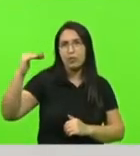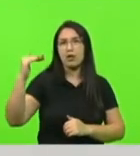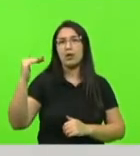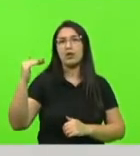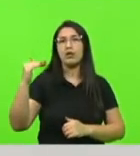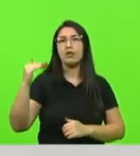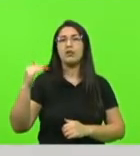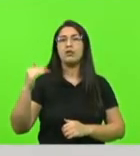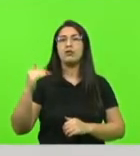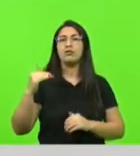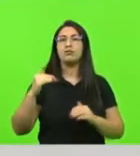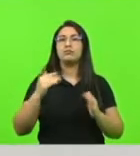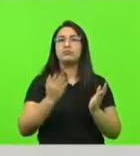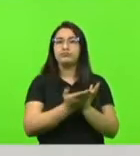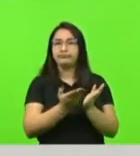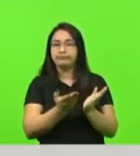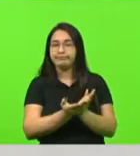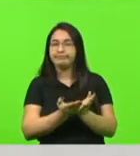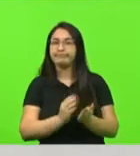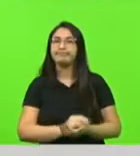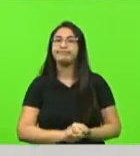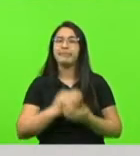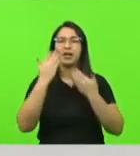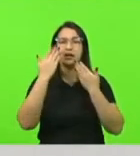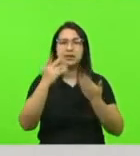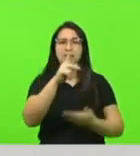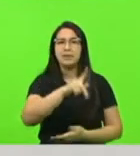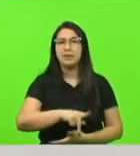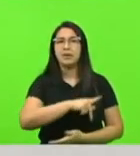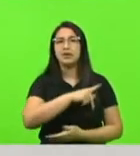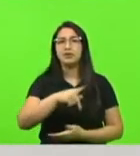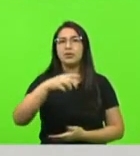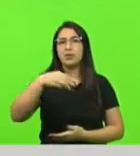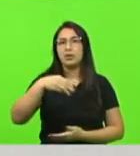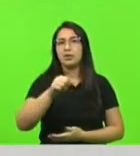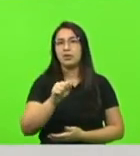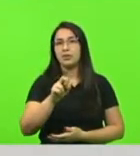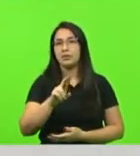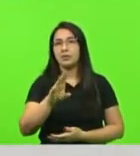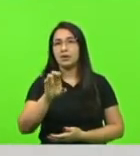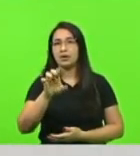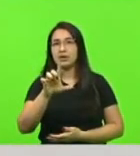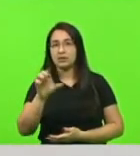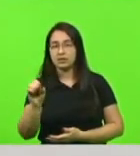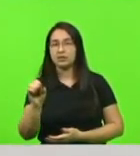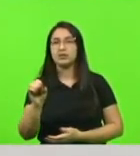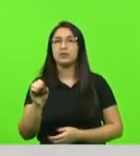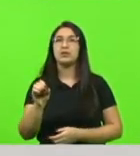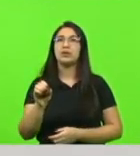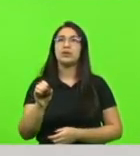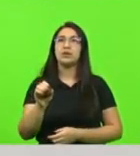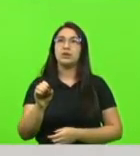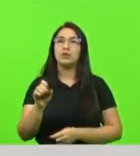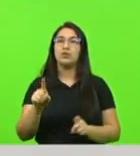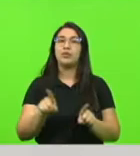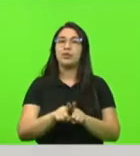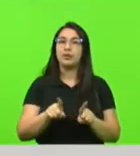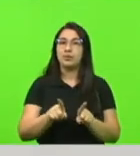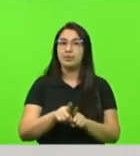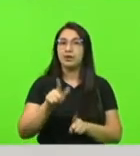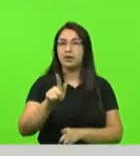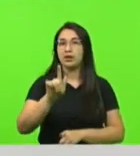Também agradeço o carinho e a atenção dos pastores Marcelo Silva, da IEADIO, pastor Gino